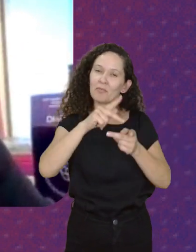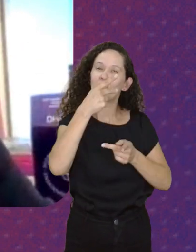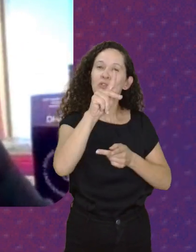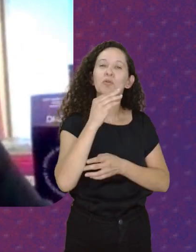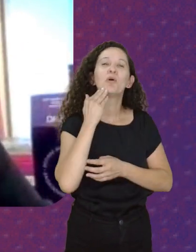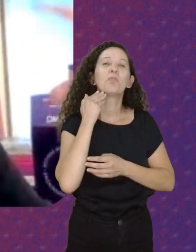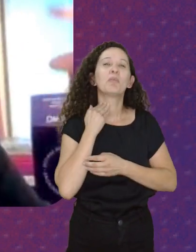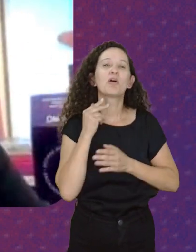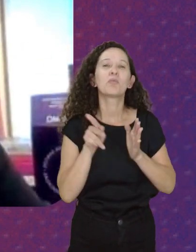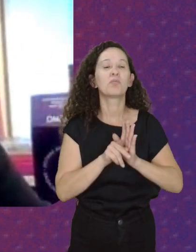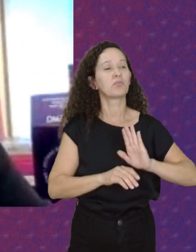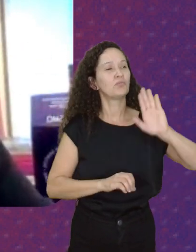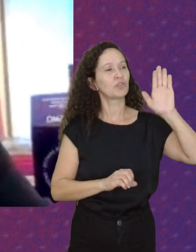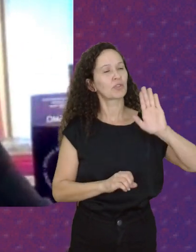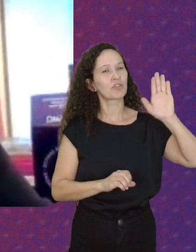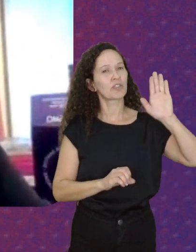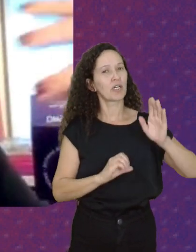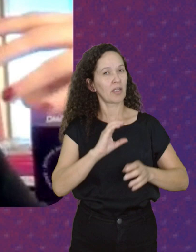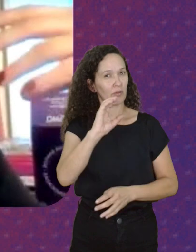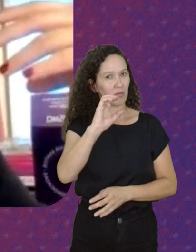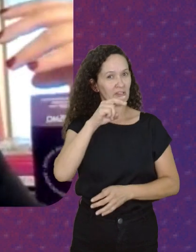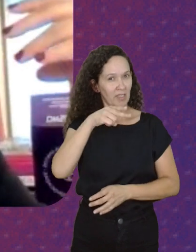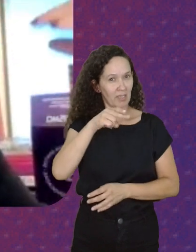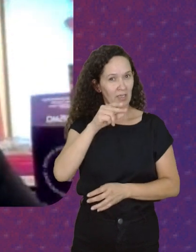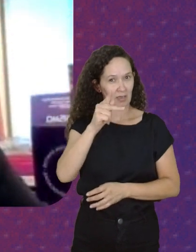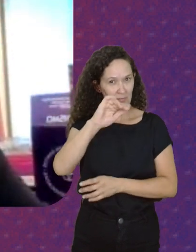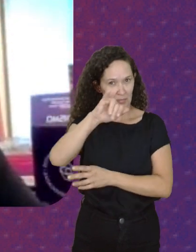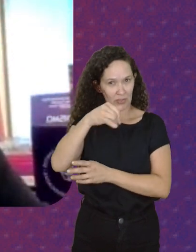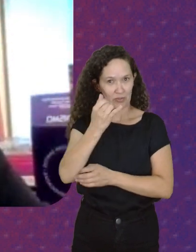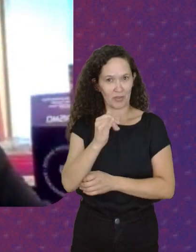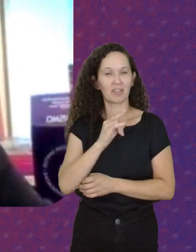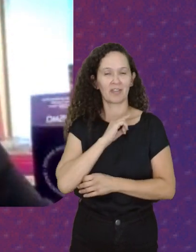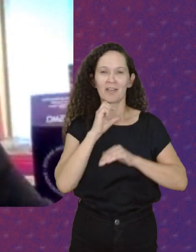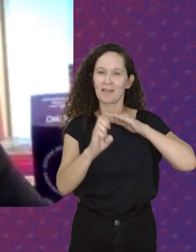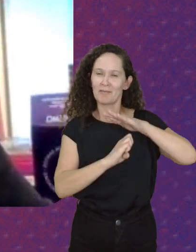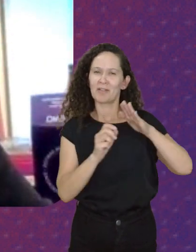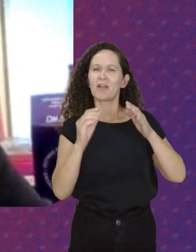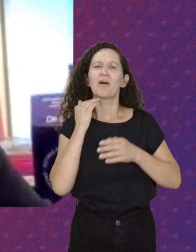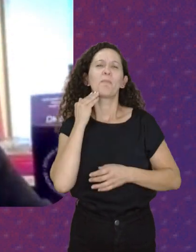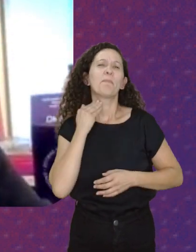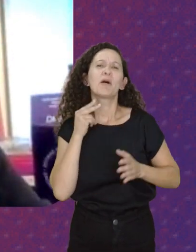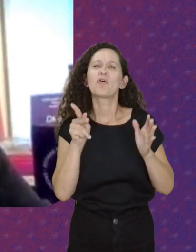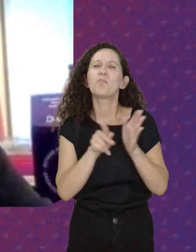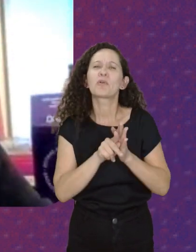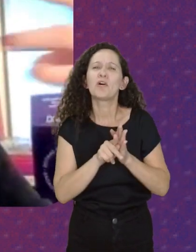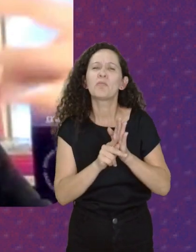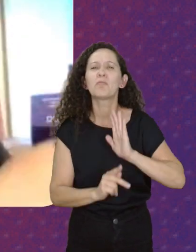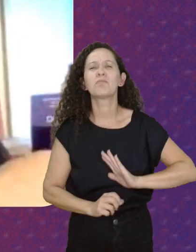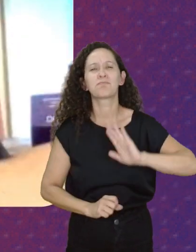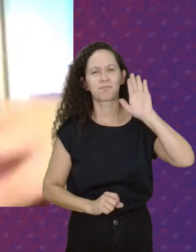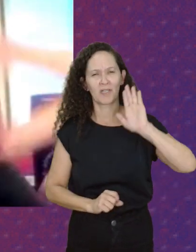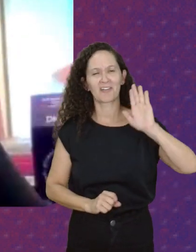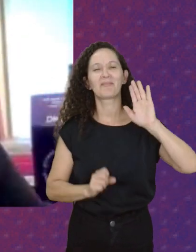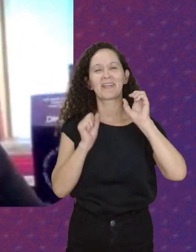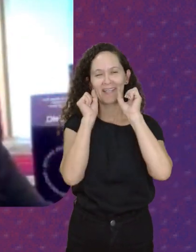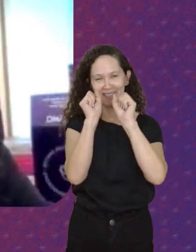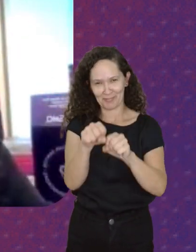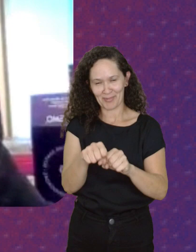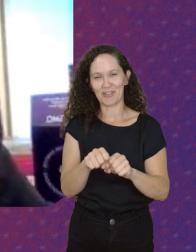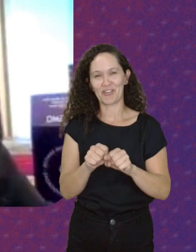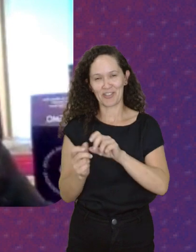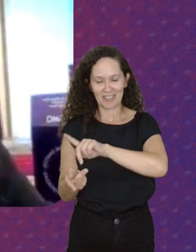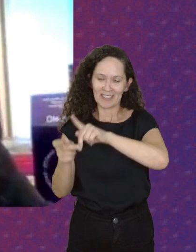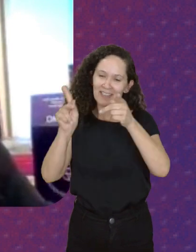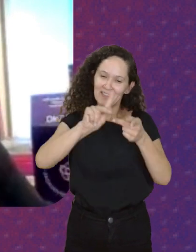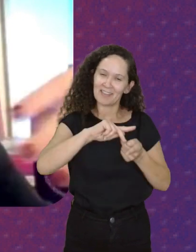de candidata, você vai abrir um CNPJ de candidata, você vai ter uma conta bancária específica para a sua campanha, aí essa empresa vai transferir os valores